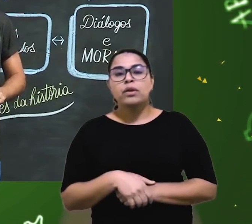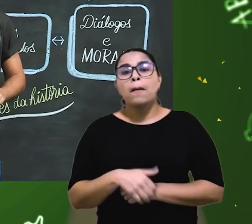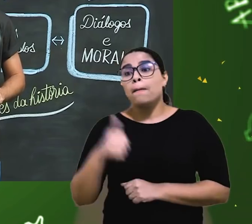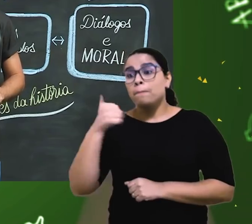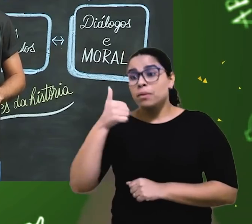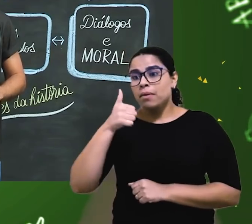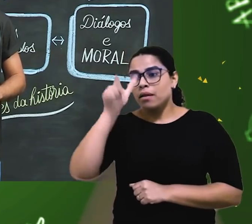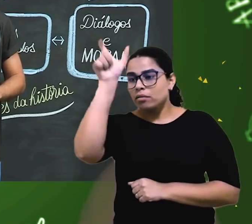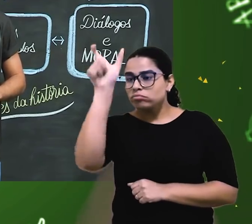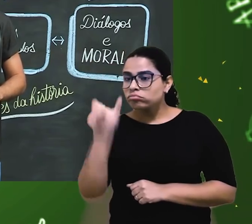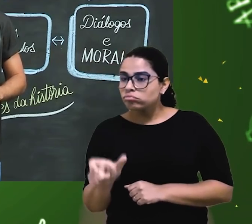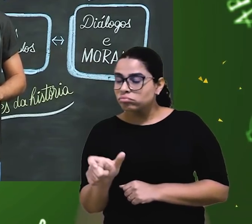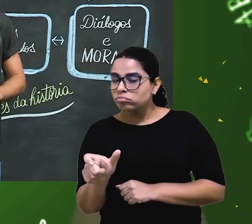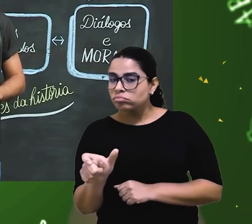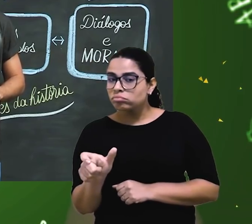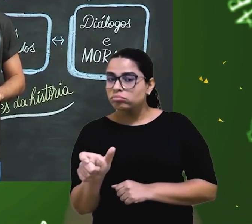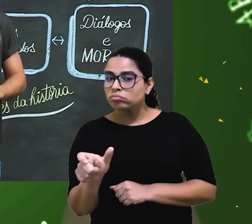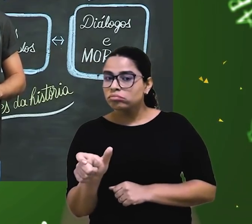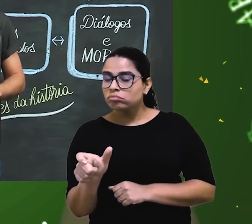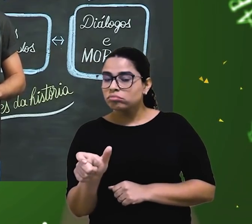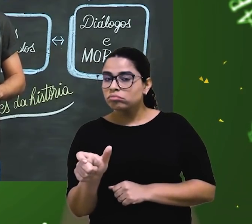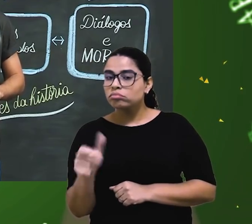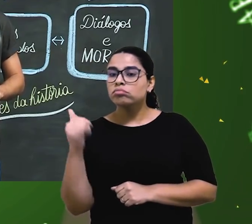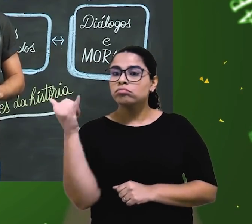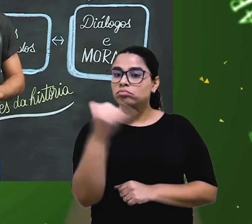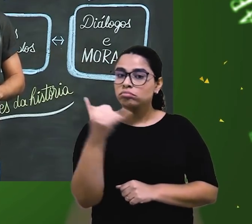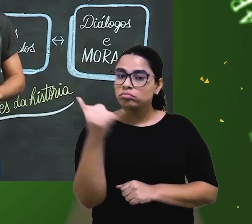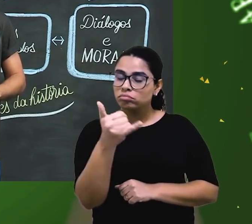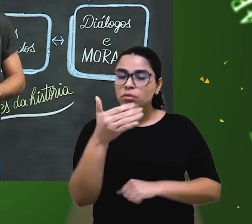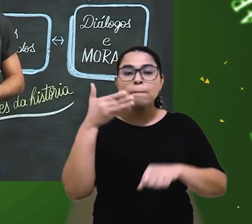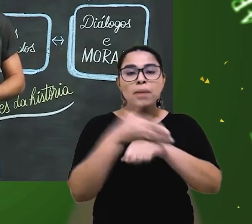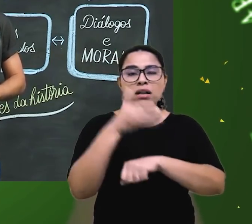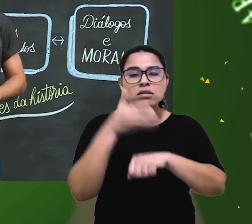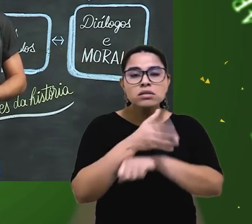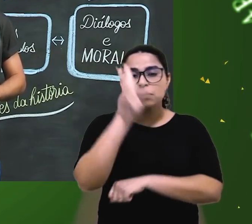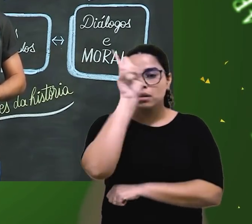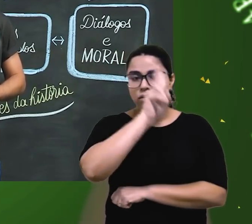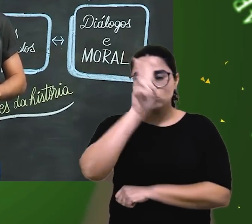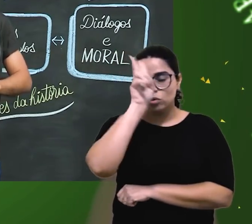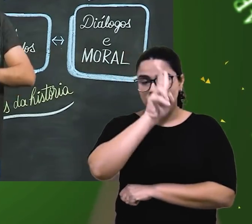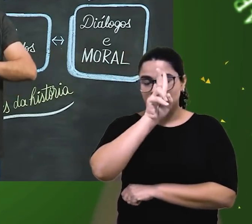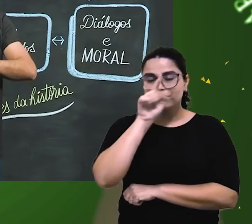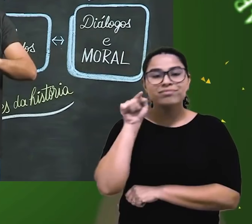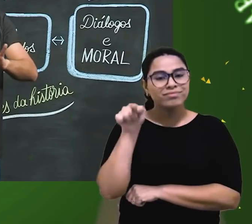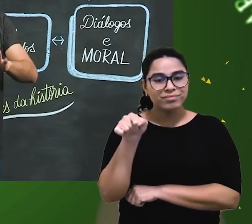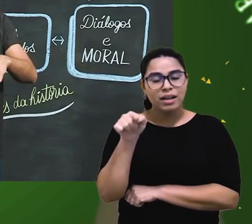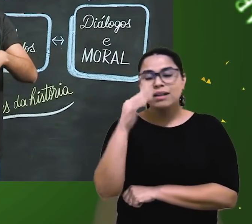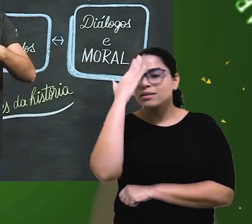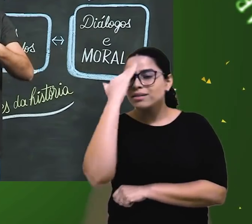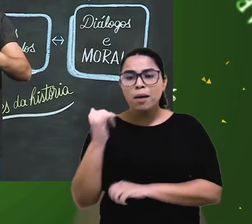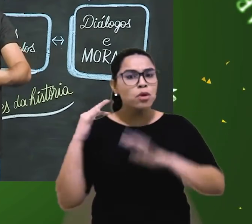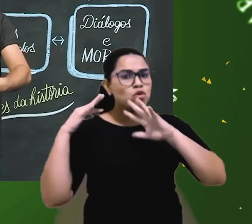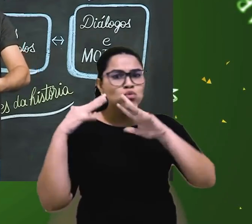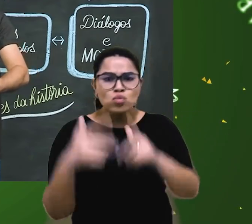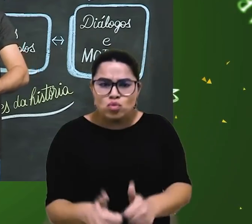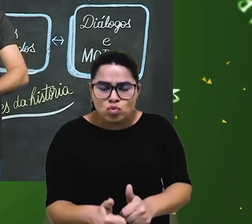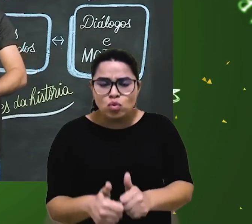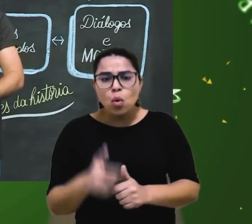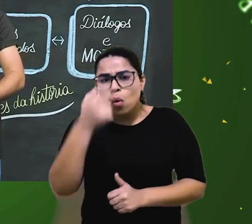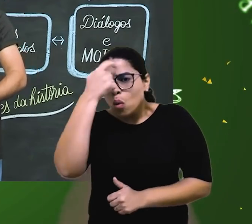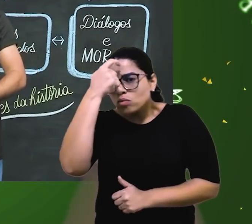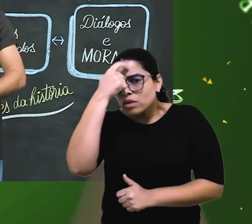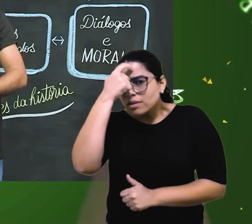em primeira pessoa. Ou seja, um personagem dessa história sabe de tudo, ele é consciente